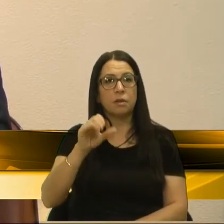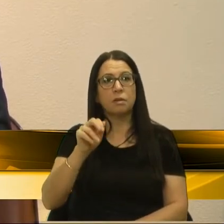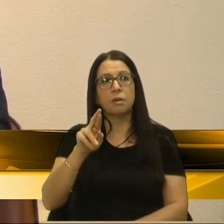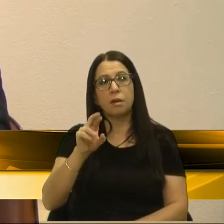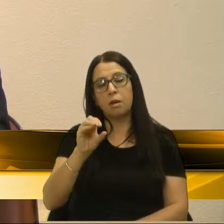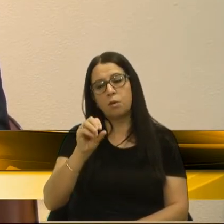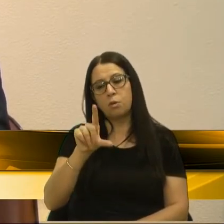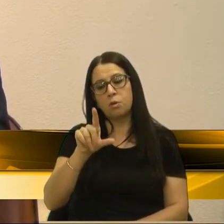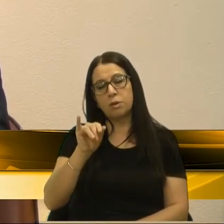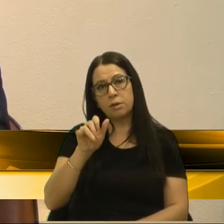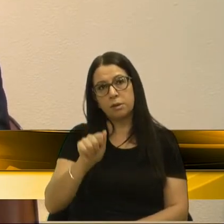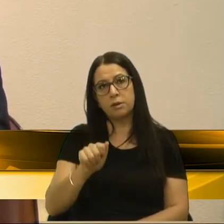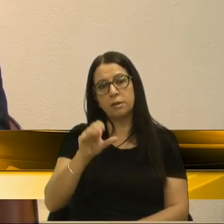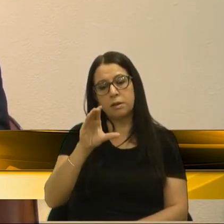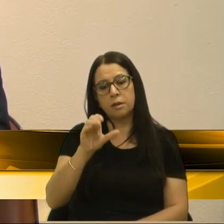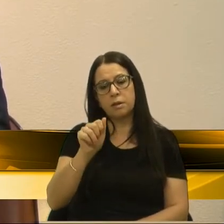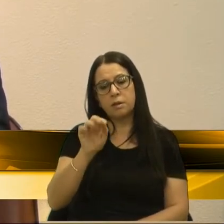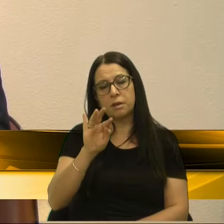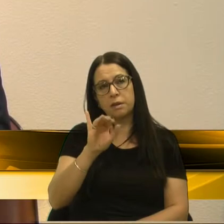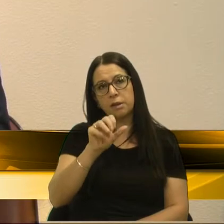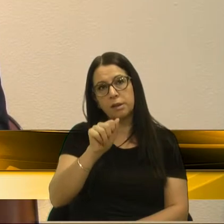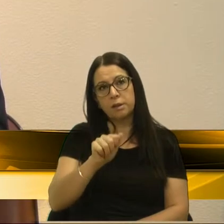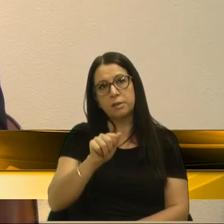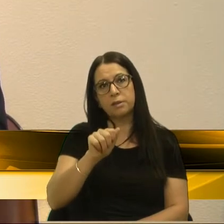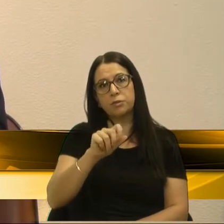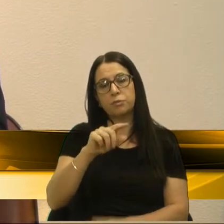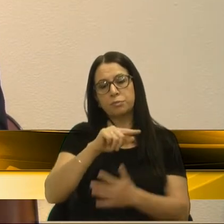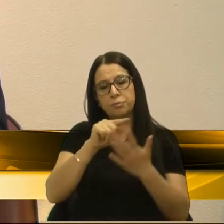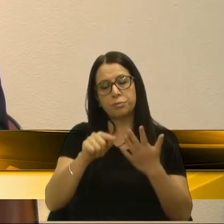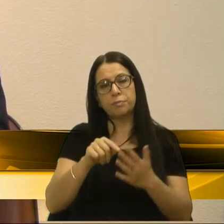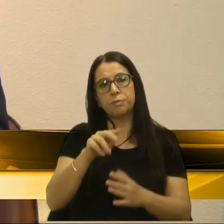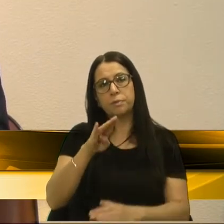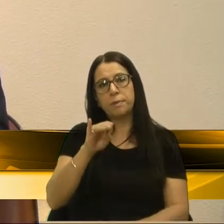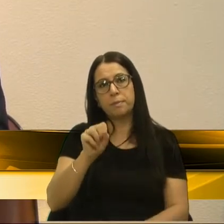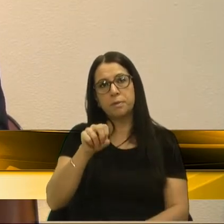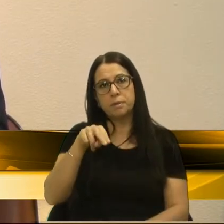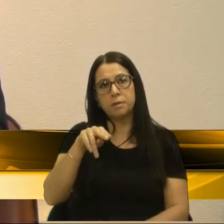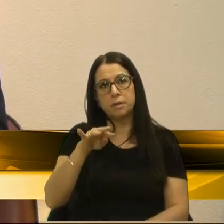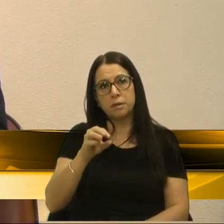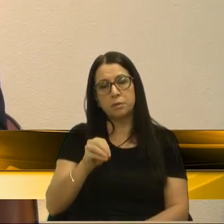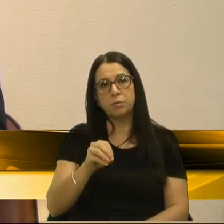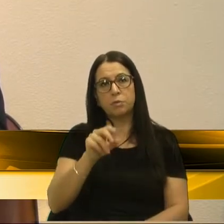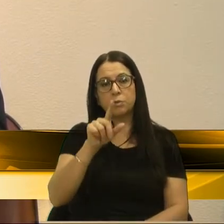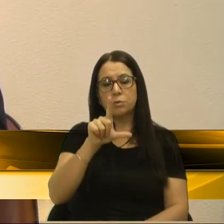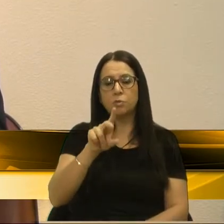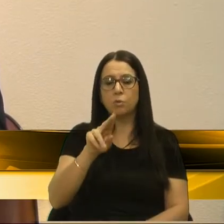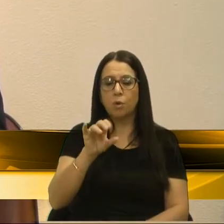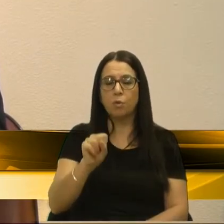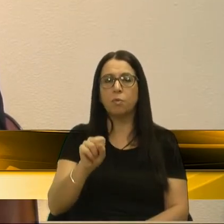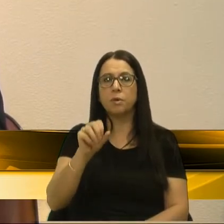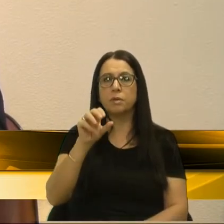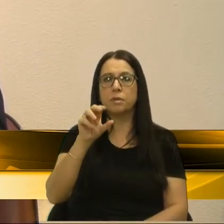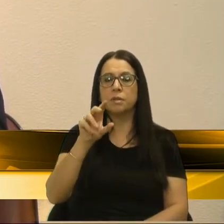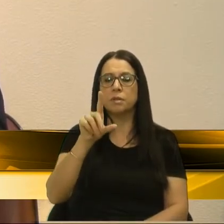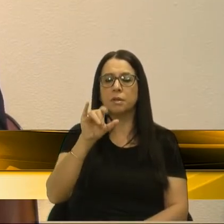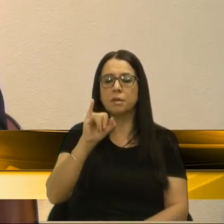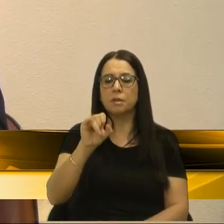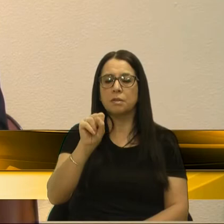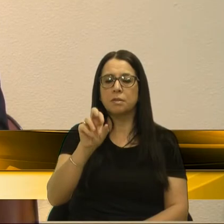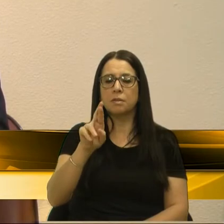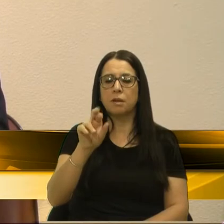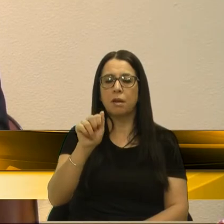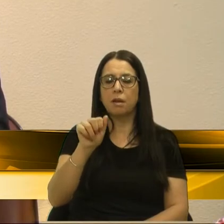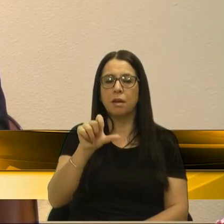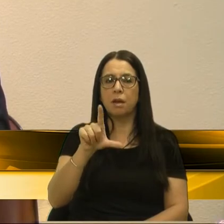Lucas, Natália, Kátia, Diego e Thaís, e os bisnetos Lucas, Israel, Raquel, Ágata, Ohara